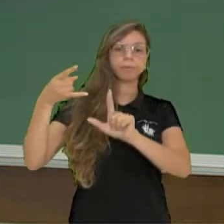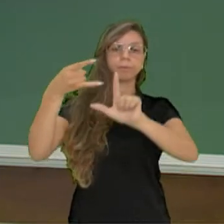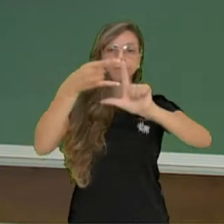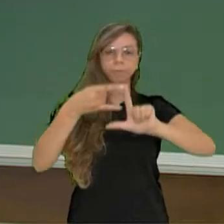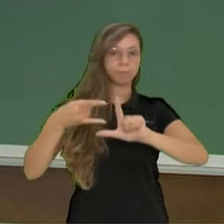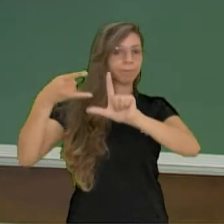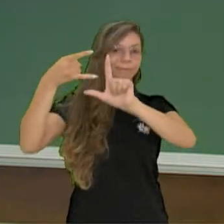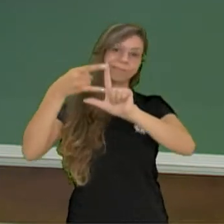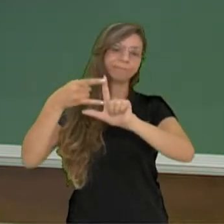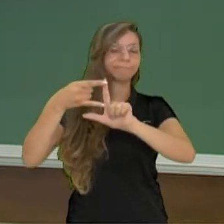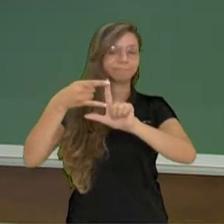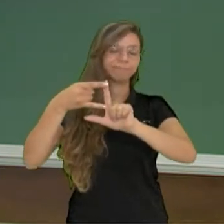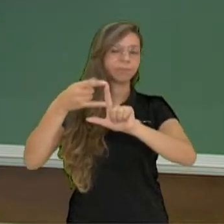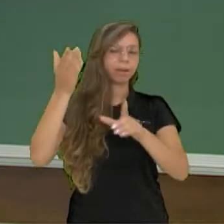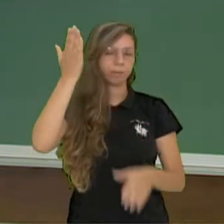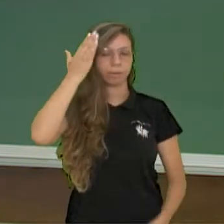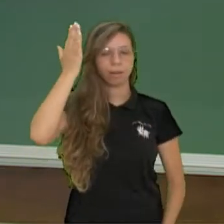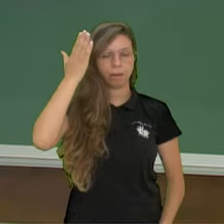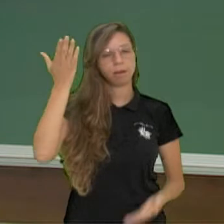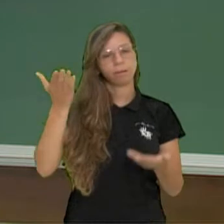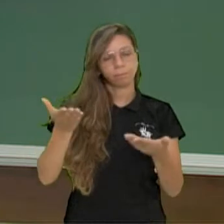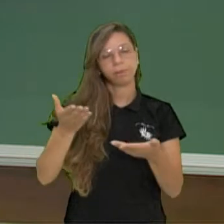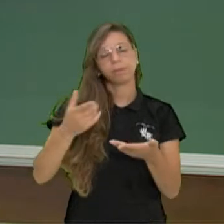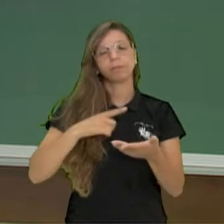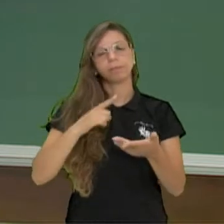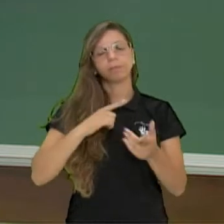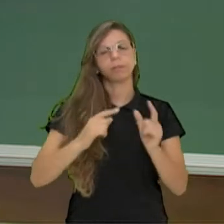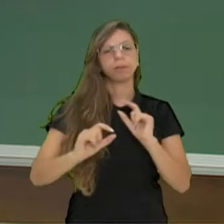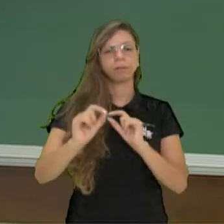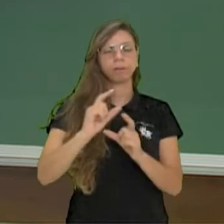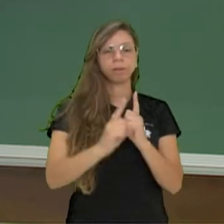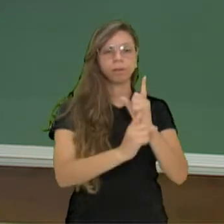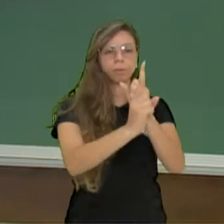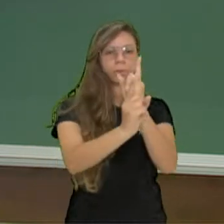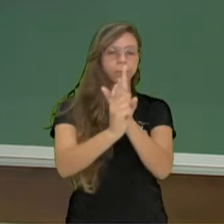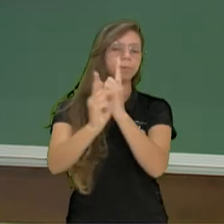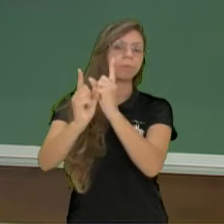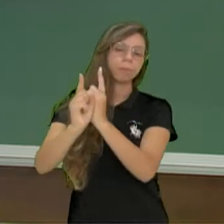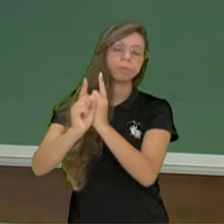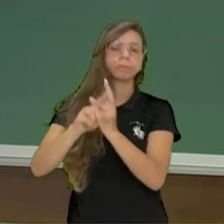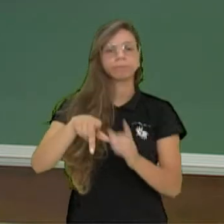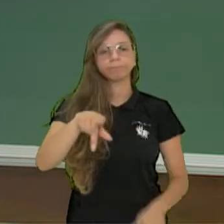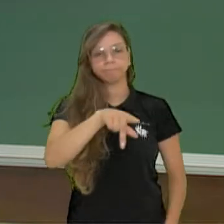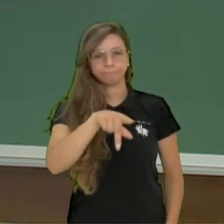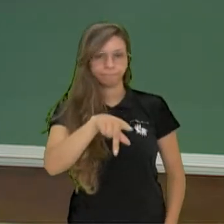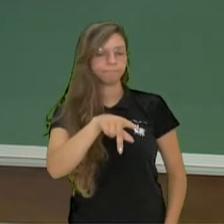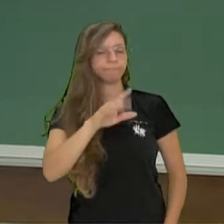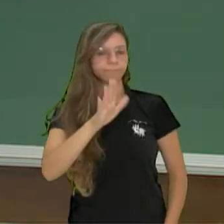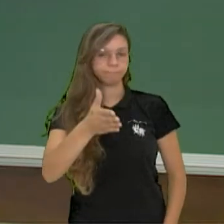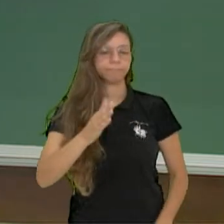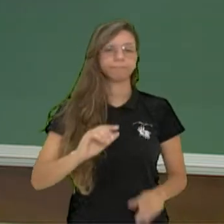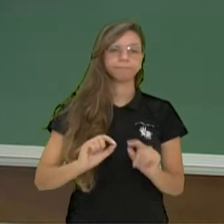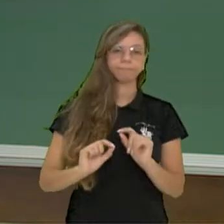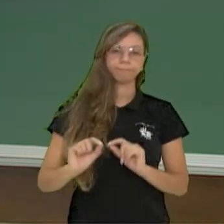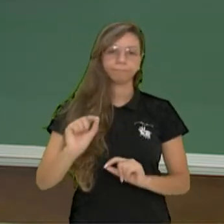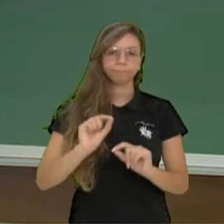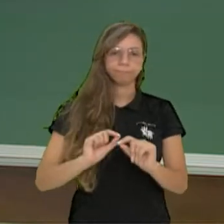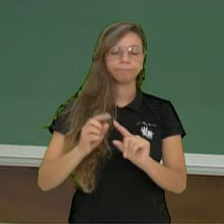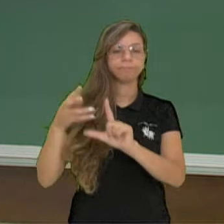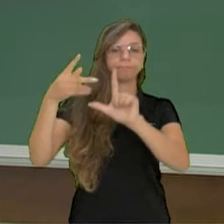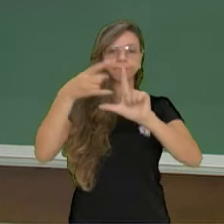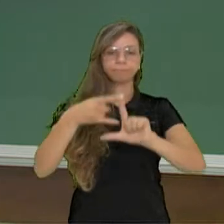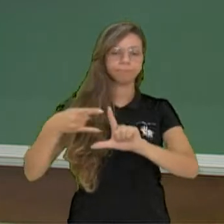mais novidade, né? Você já deve ter tido vários encontros com os seus professores. O Meet é um